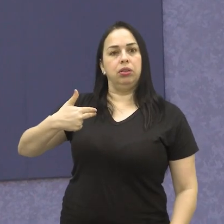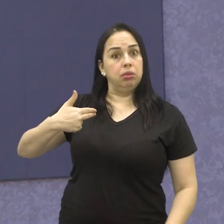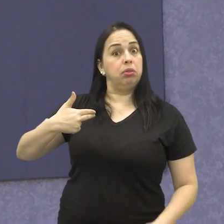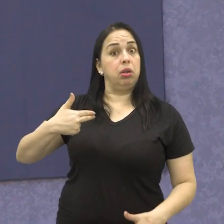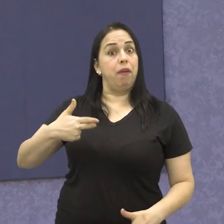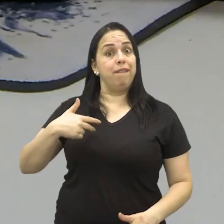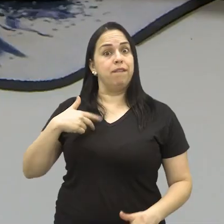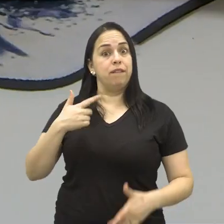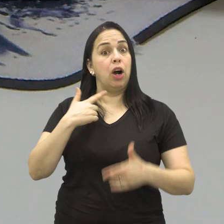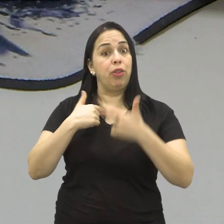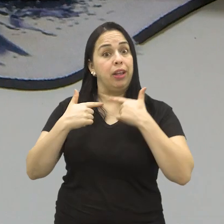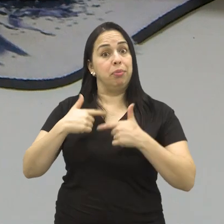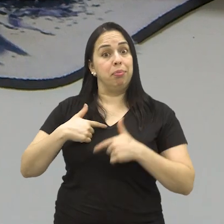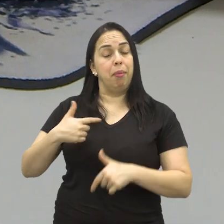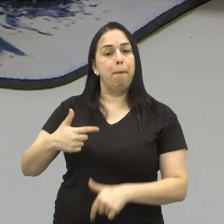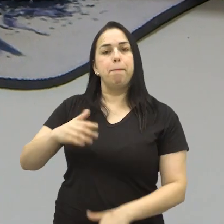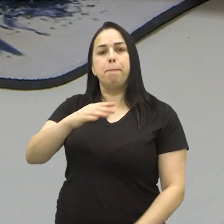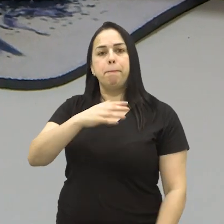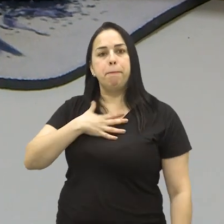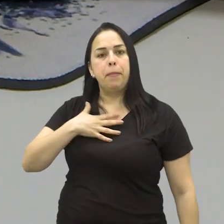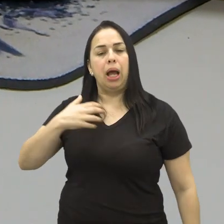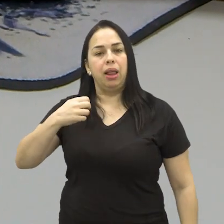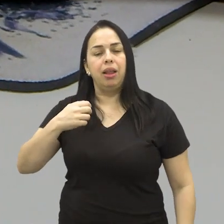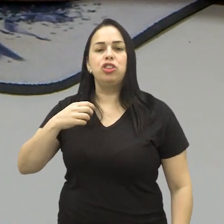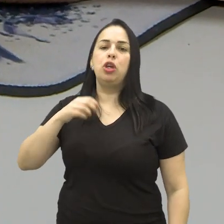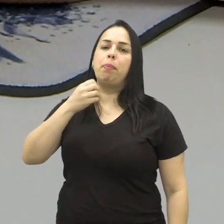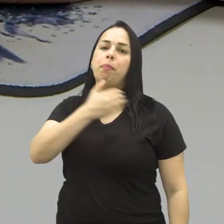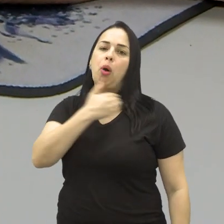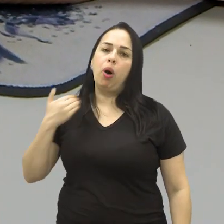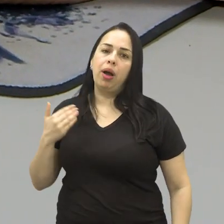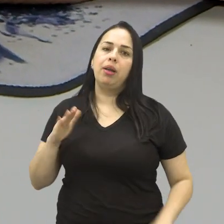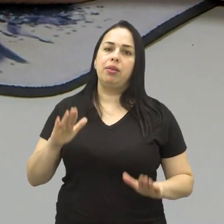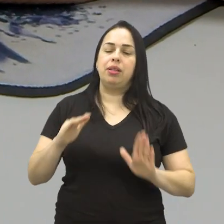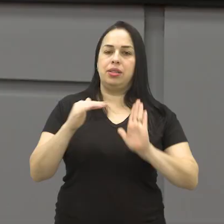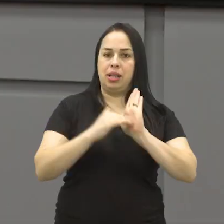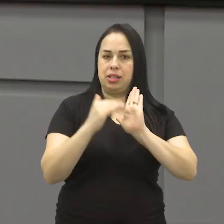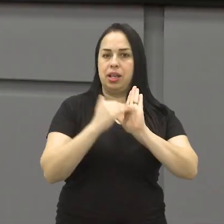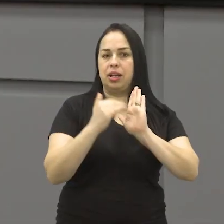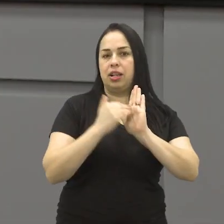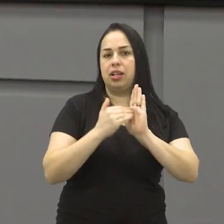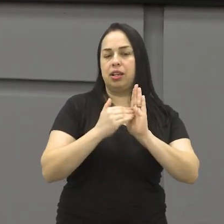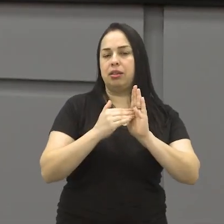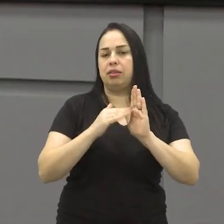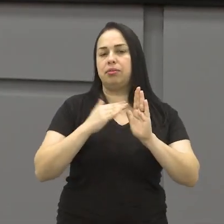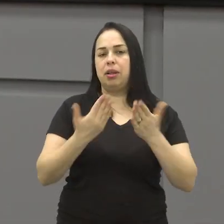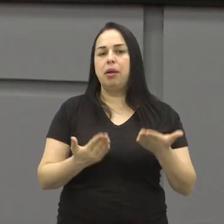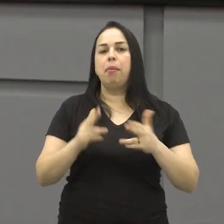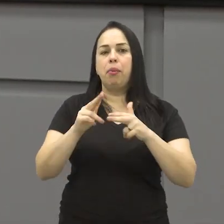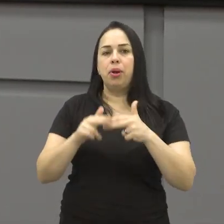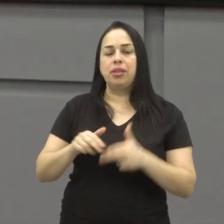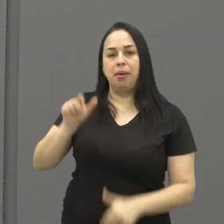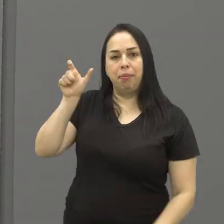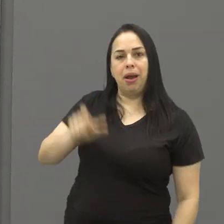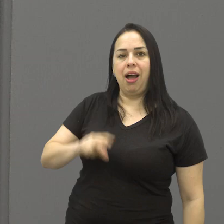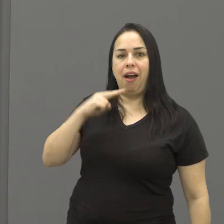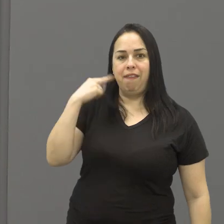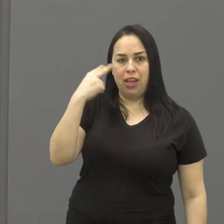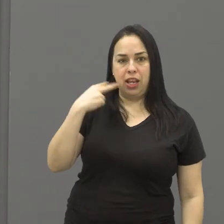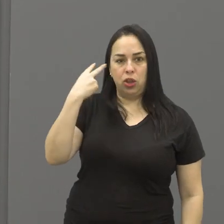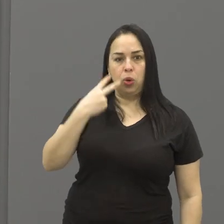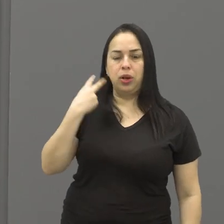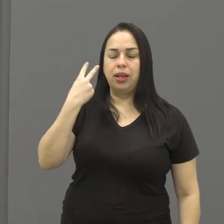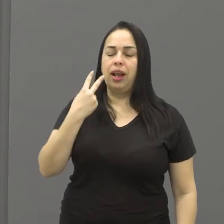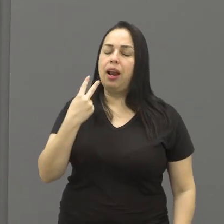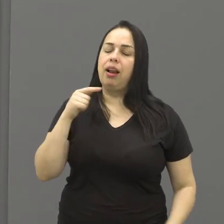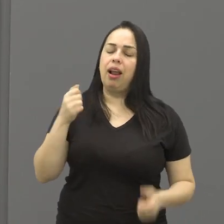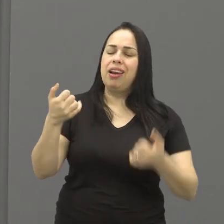de matar. Os dados são da Secretaria de Segurança Pública. Para a vereadora Amélia Naomi, essas